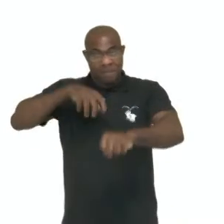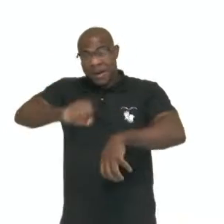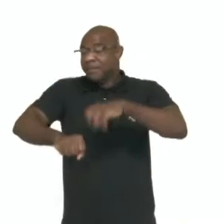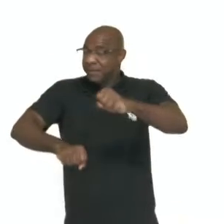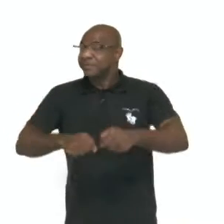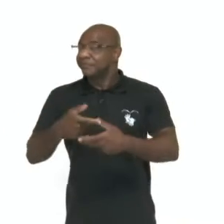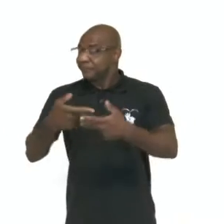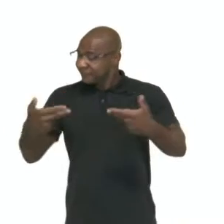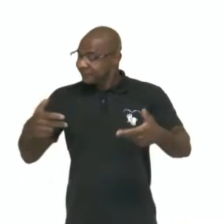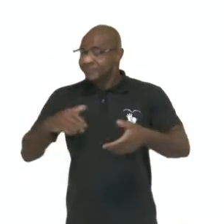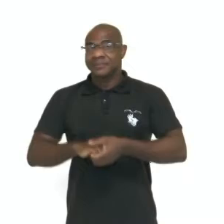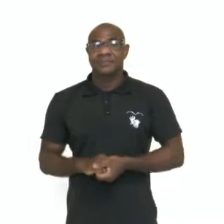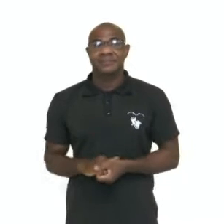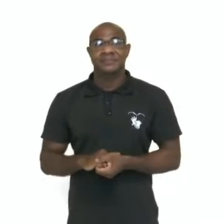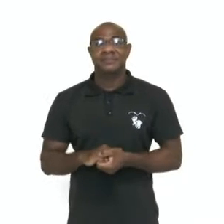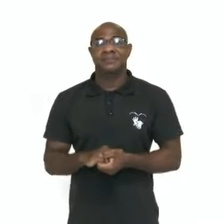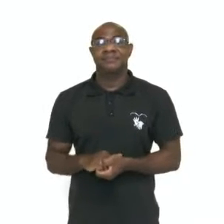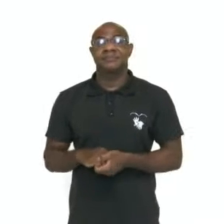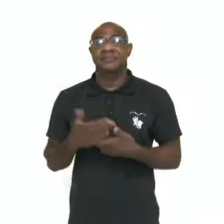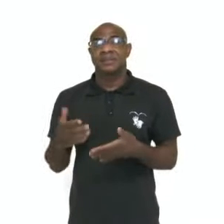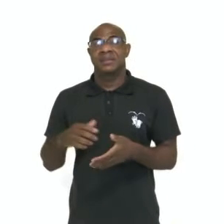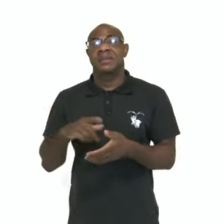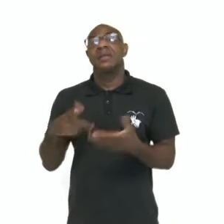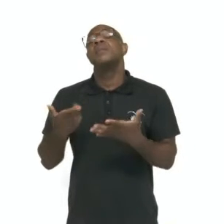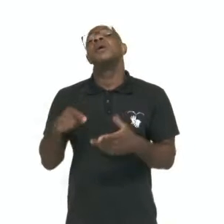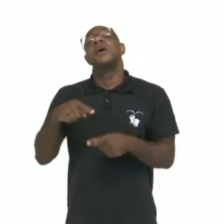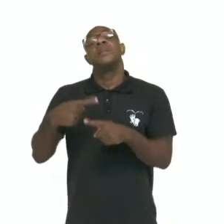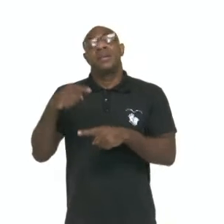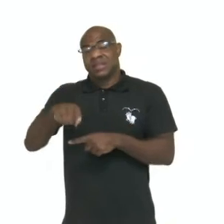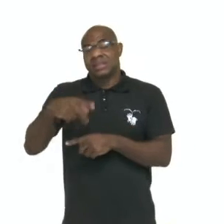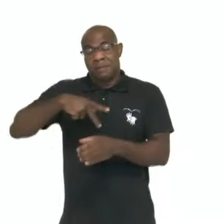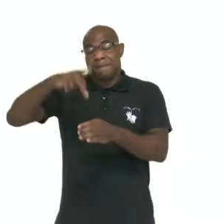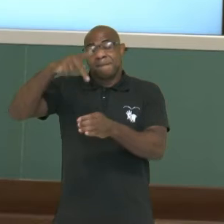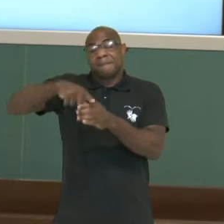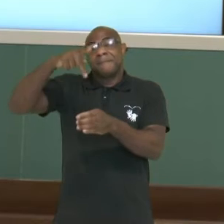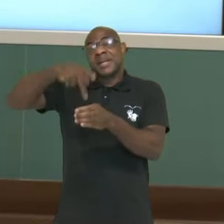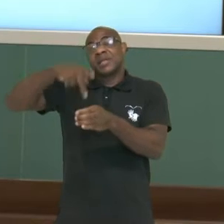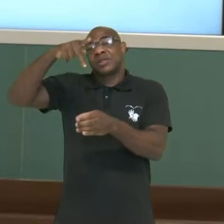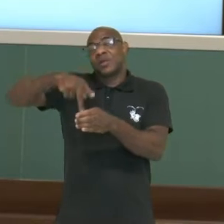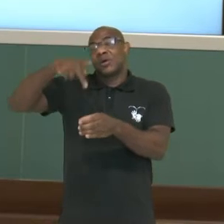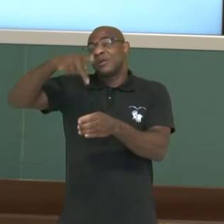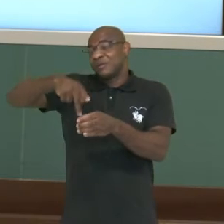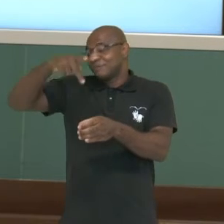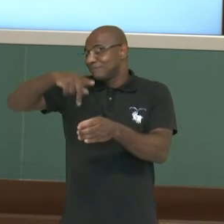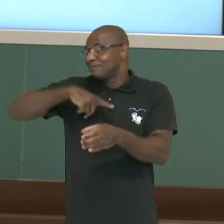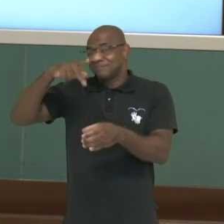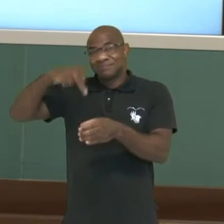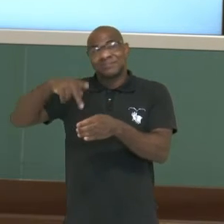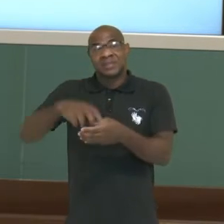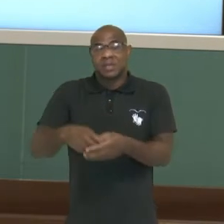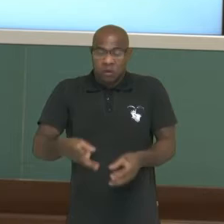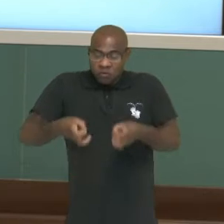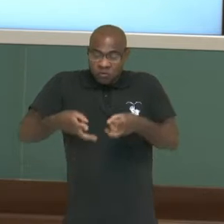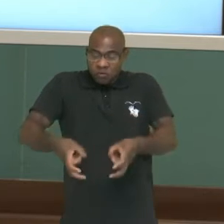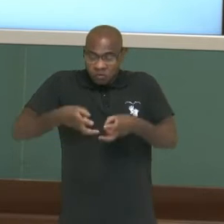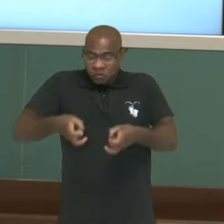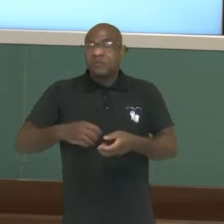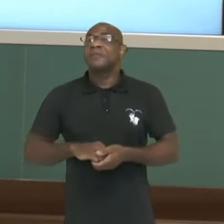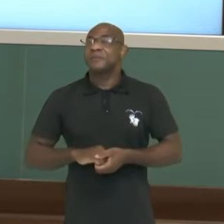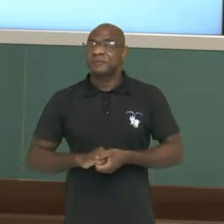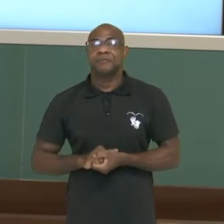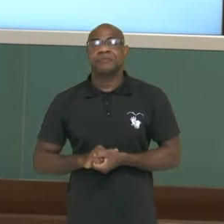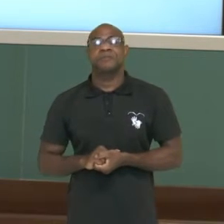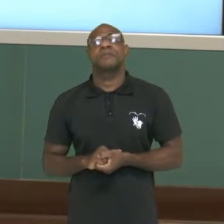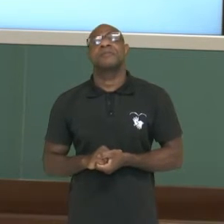e grandes companhias petrolíferas então investem pesadamente então nessa região para poder explorar os recursos